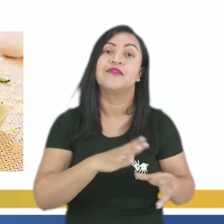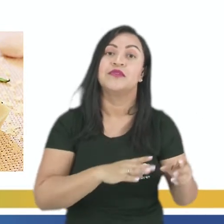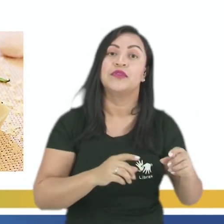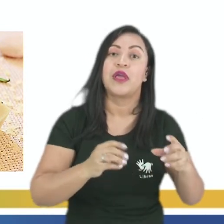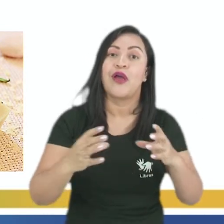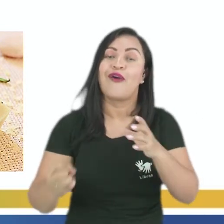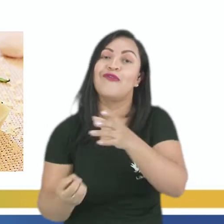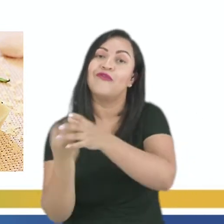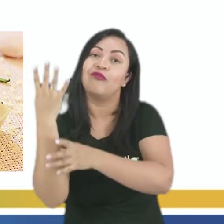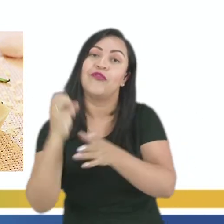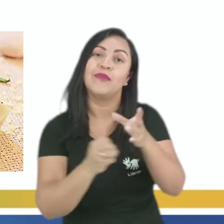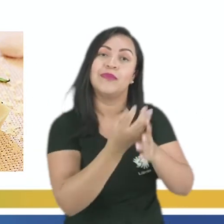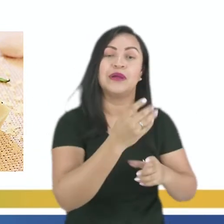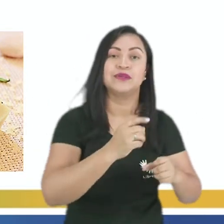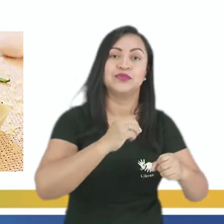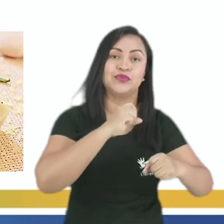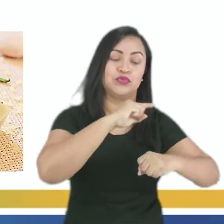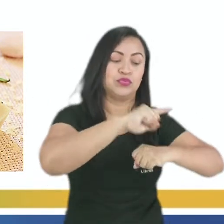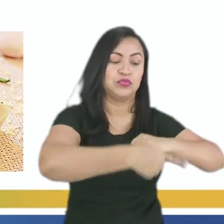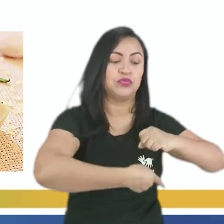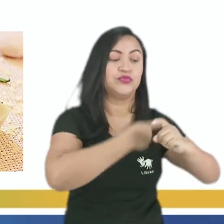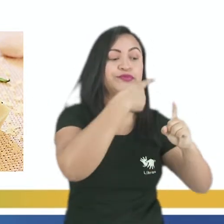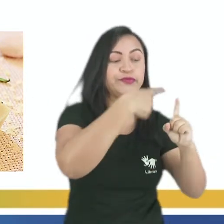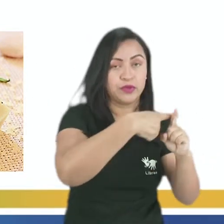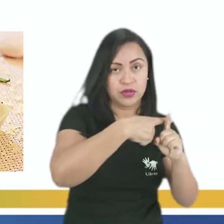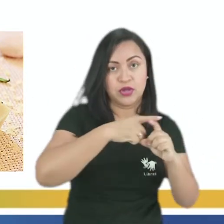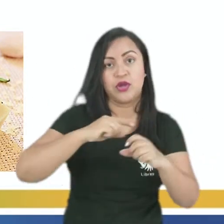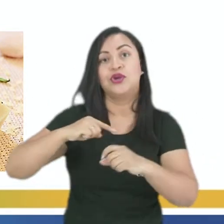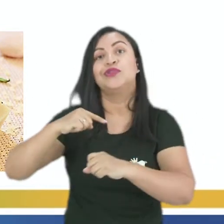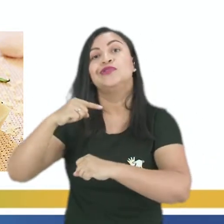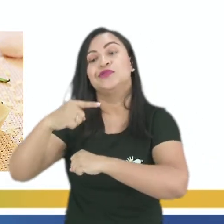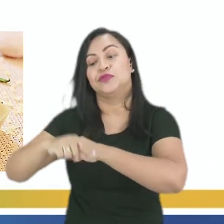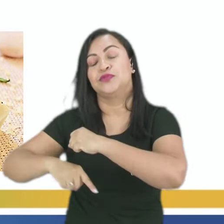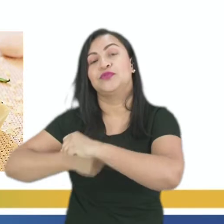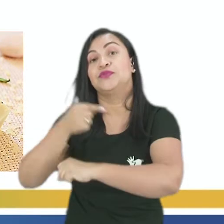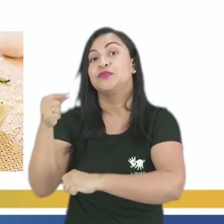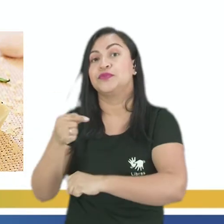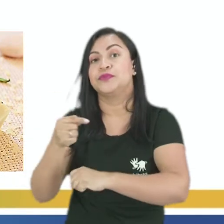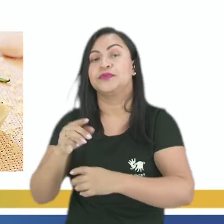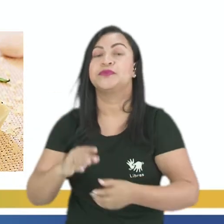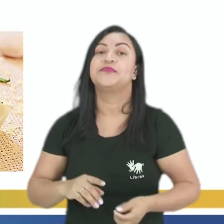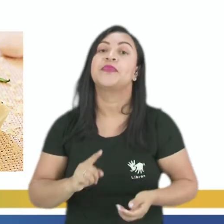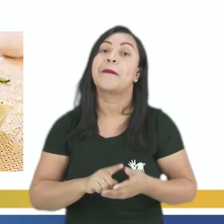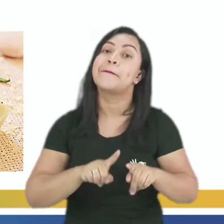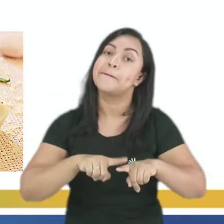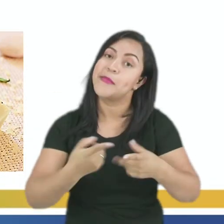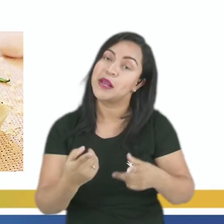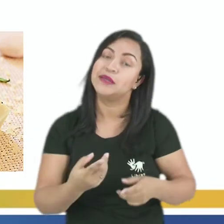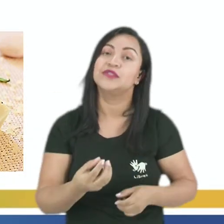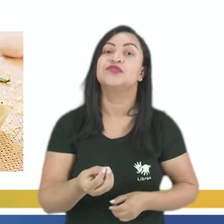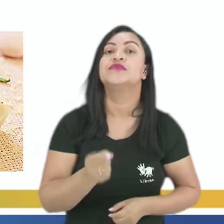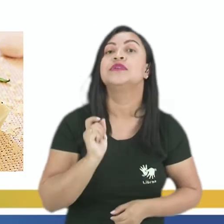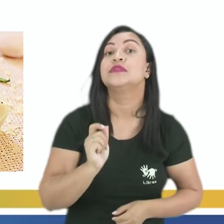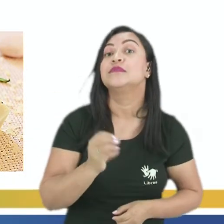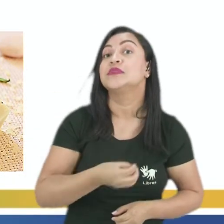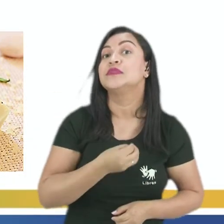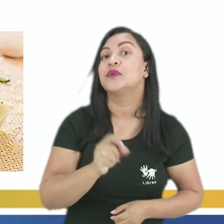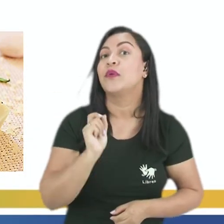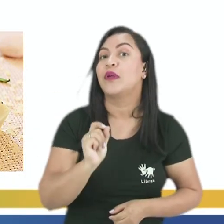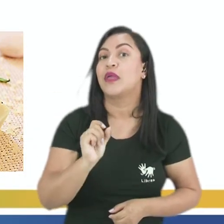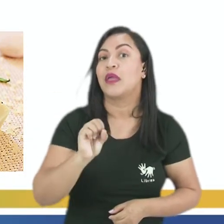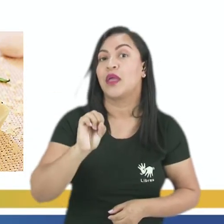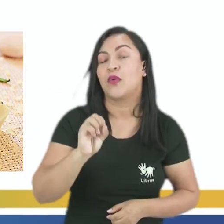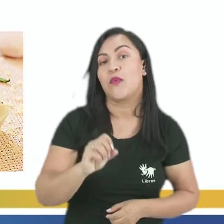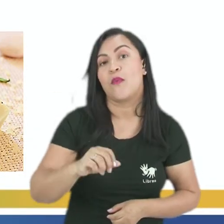e ânions, essa separação. Mas no caso das bases, a gente sempre vai ter a presença de um íon negativo, que é